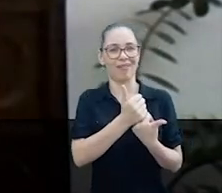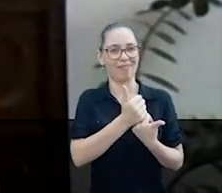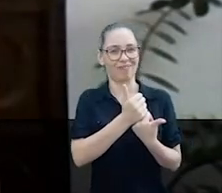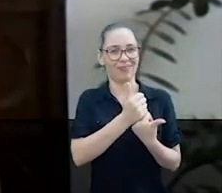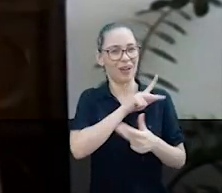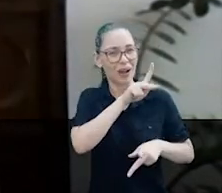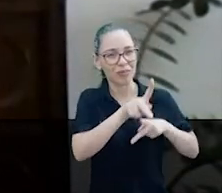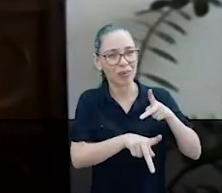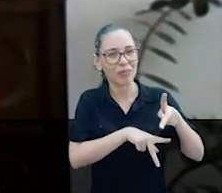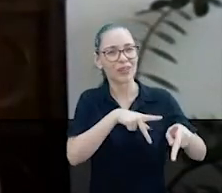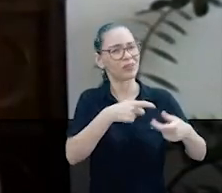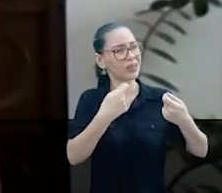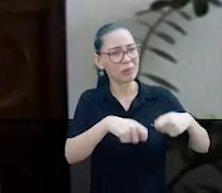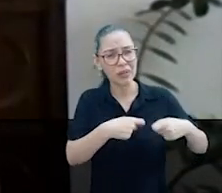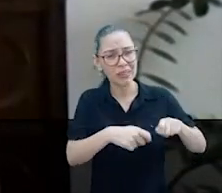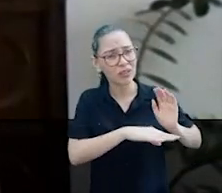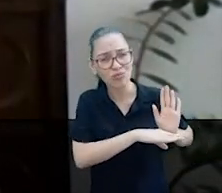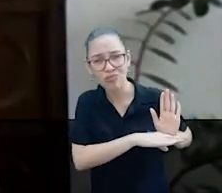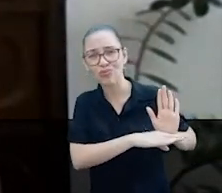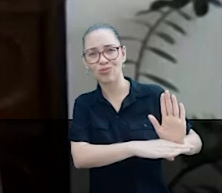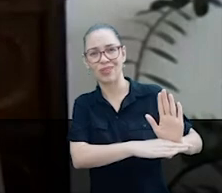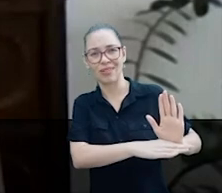está submetida e